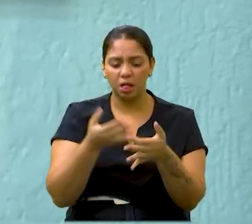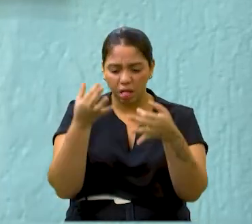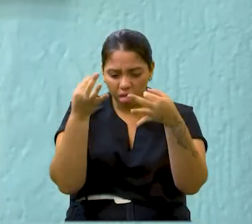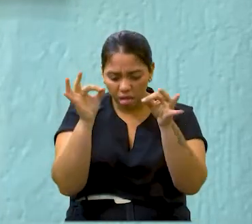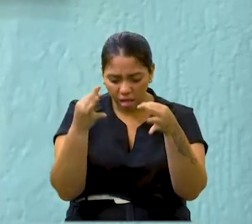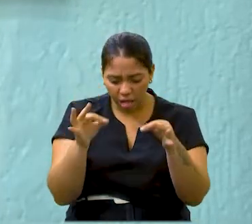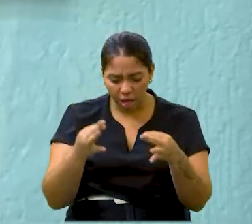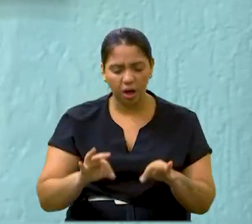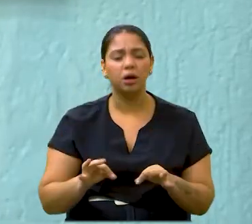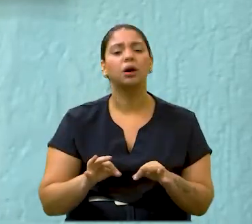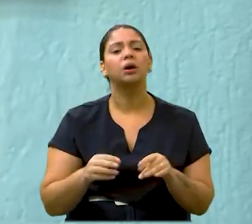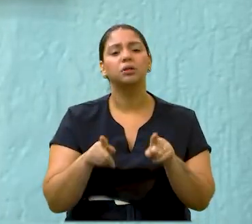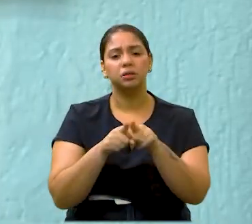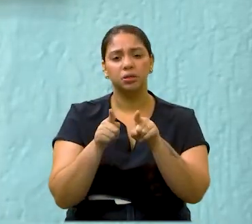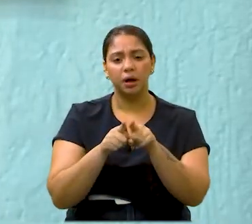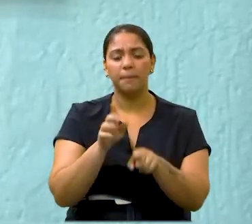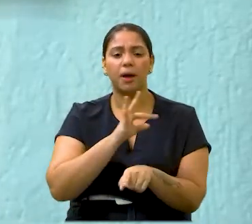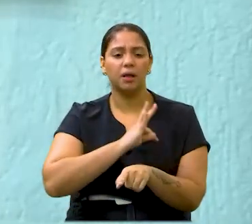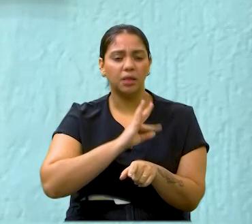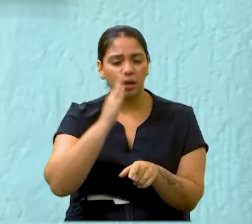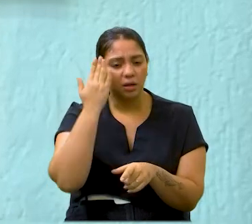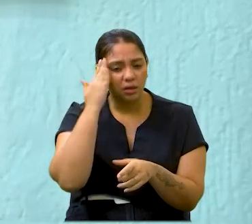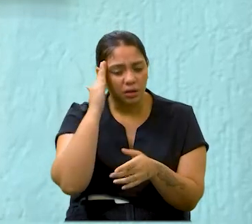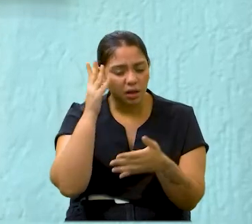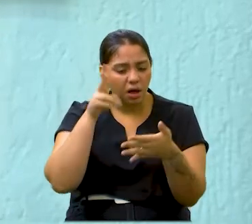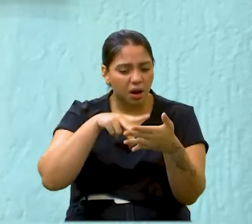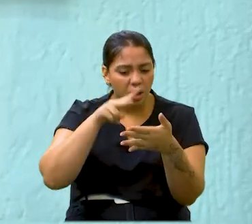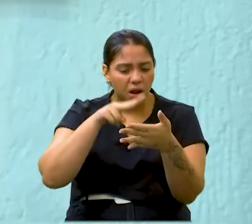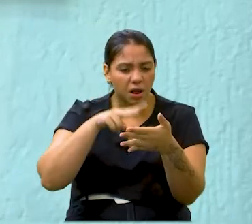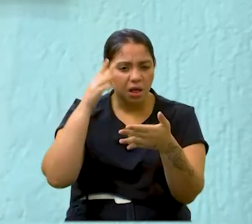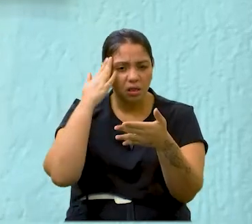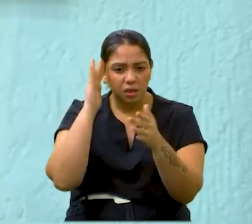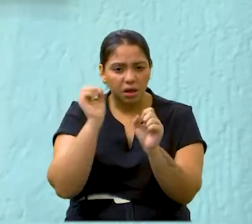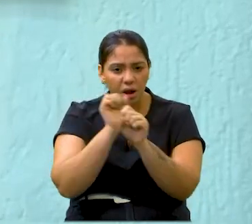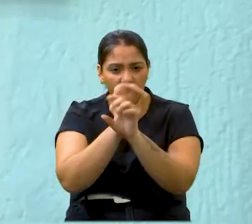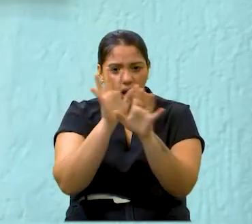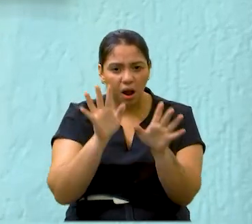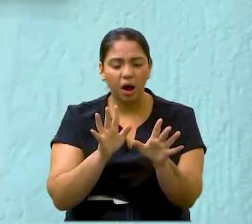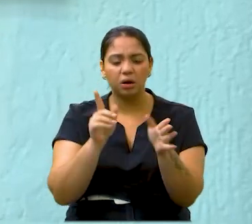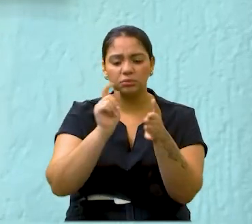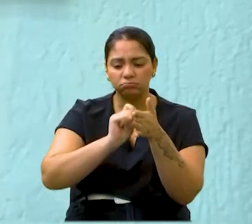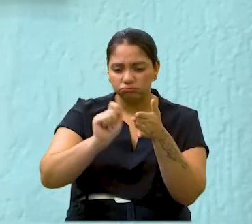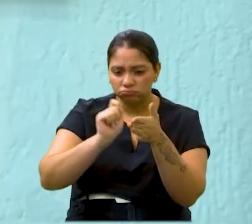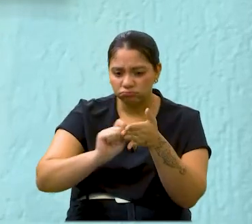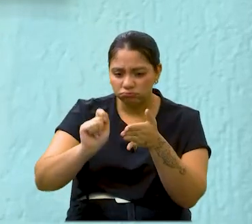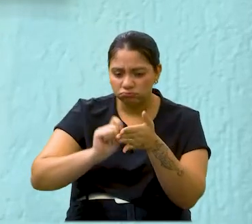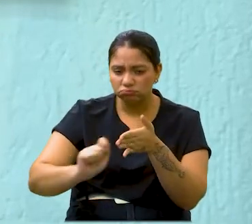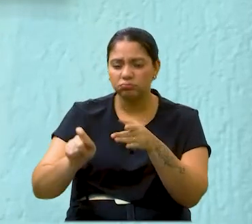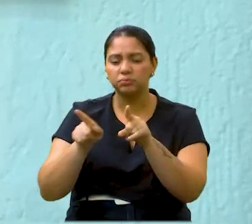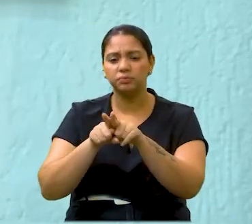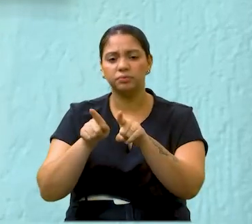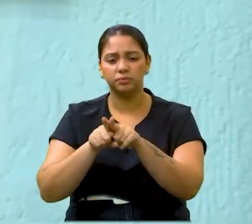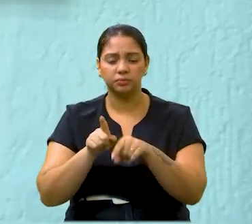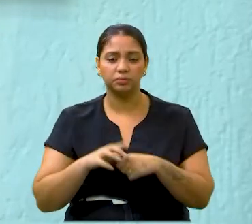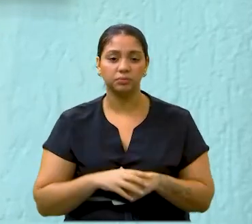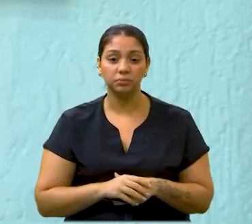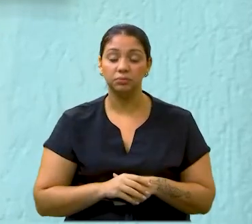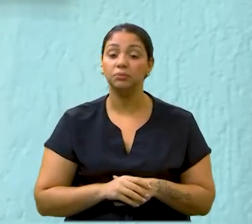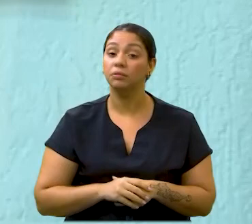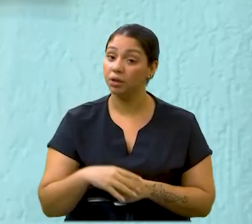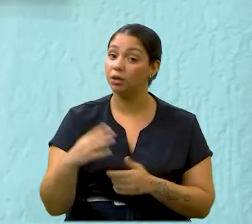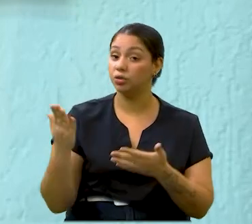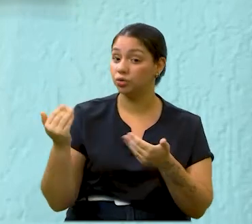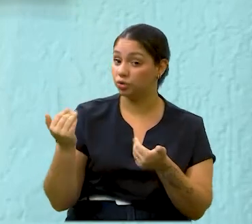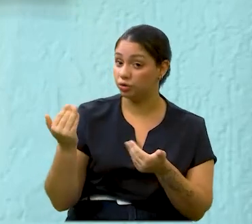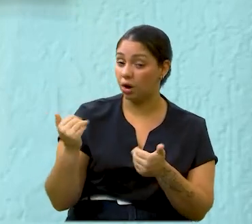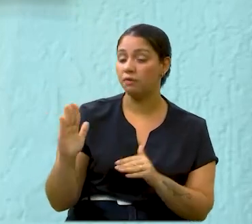assertividade, né, técnicas de interpretação, né, de leitura e interpretação de texto, a escrita. Então, até mesmo